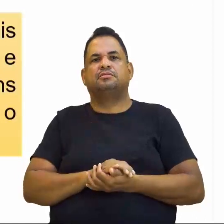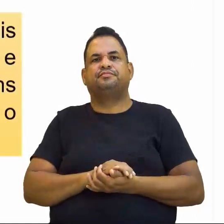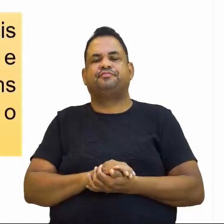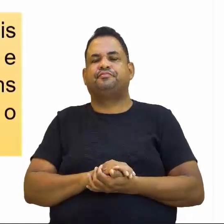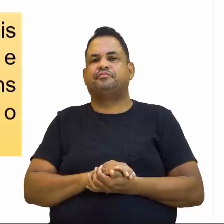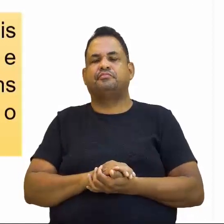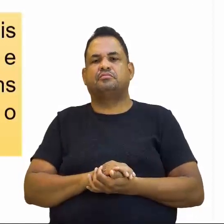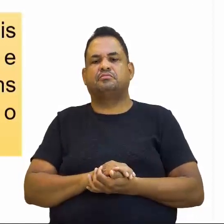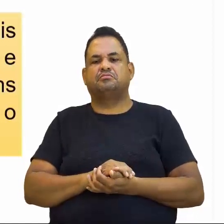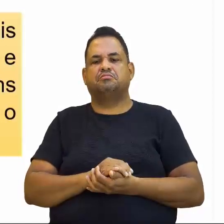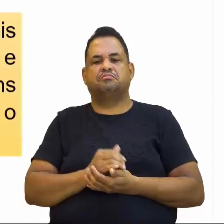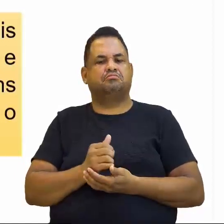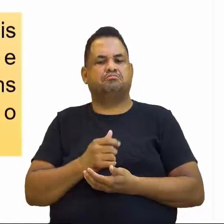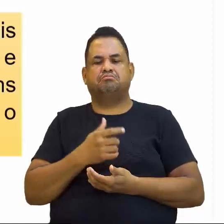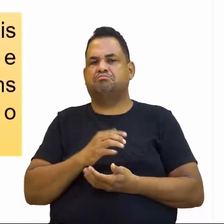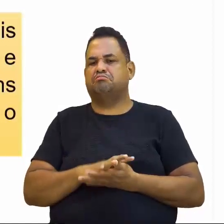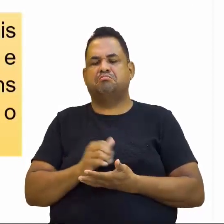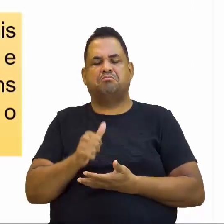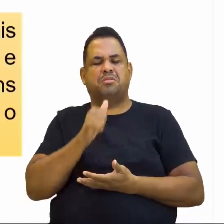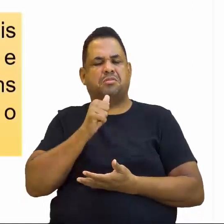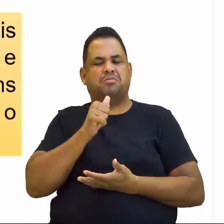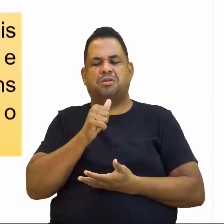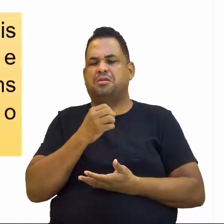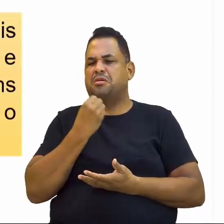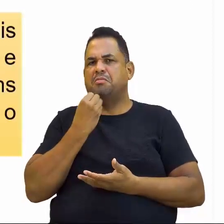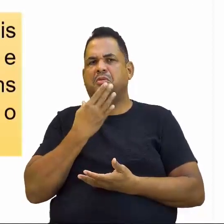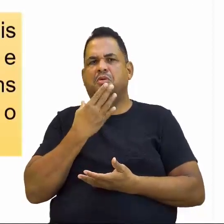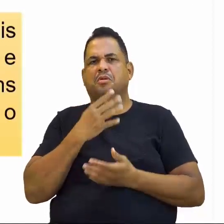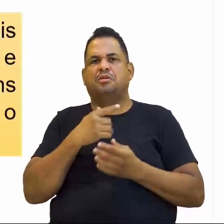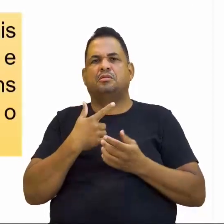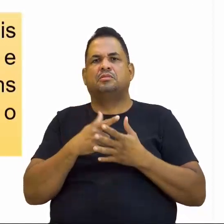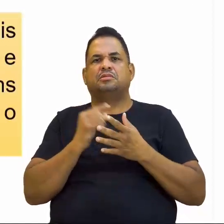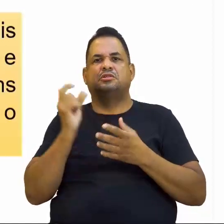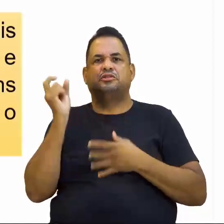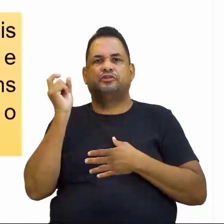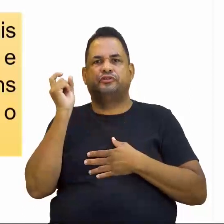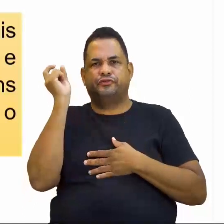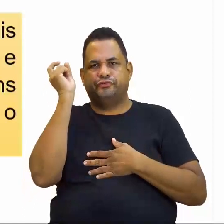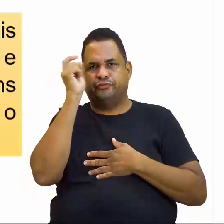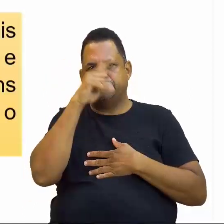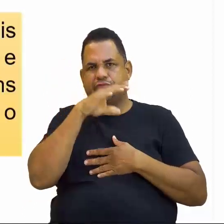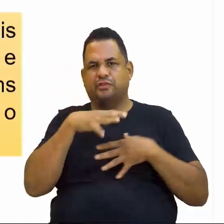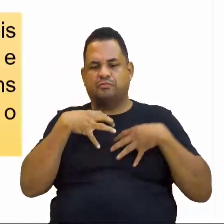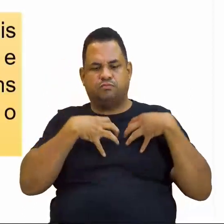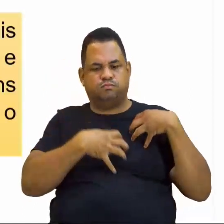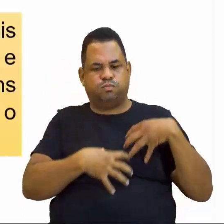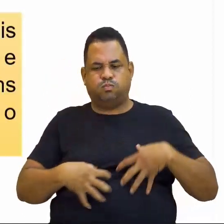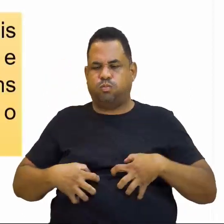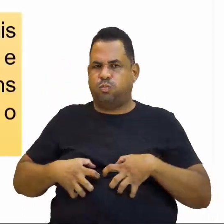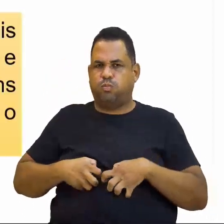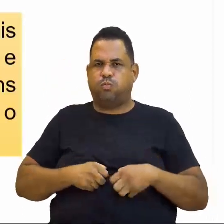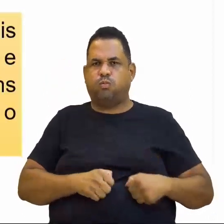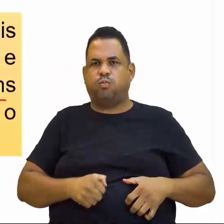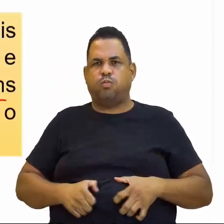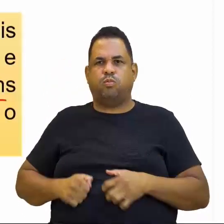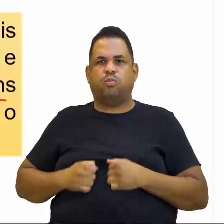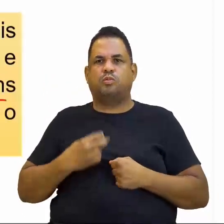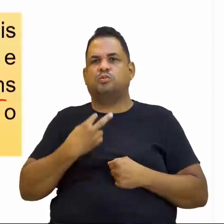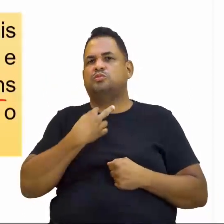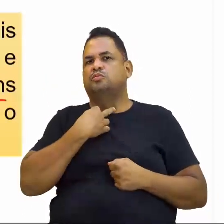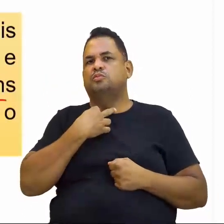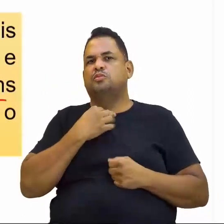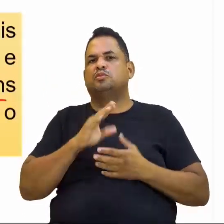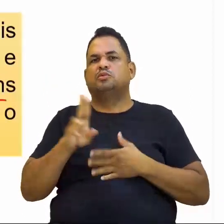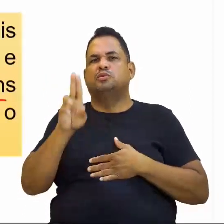cálcio, não mata a sede. Ela dificulta a digestão e não pode ser utilizada para alguns